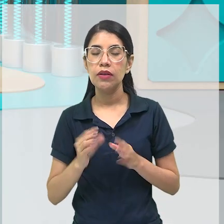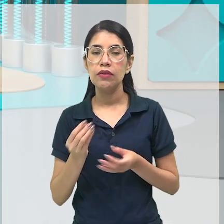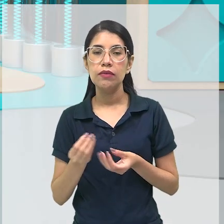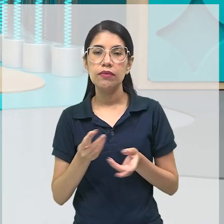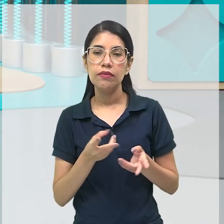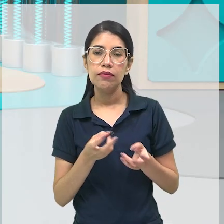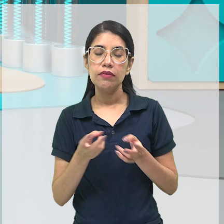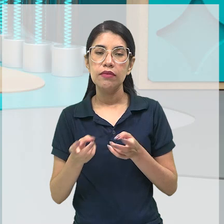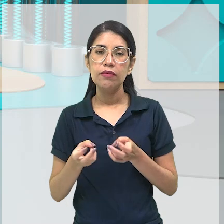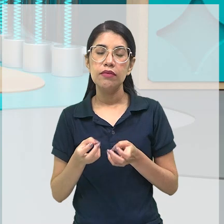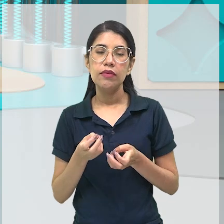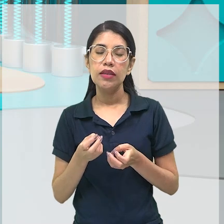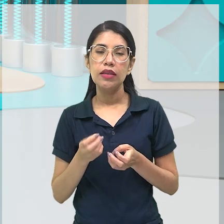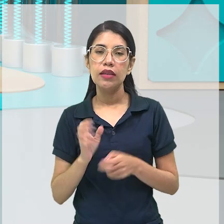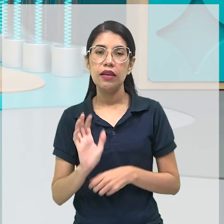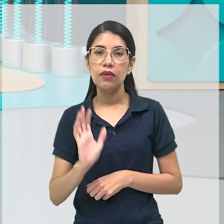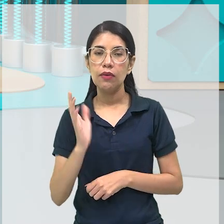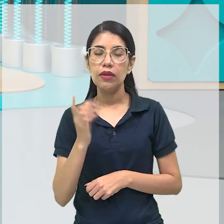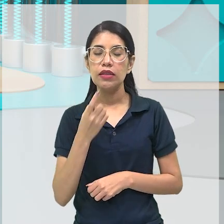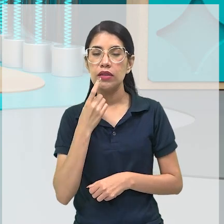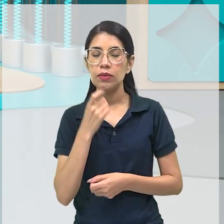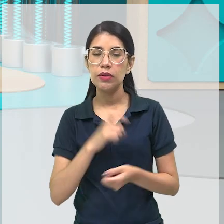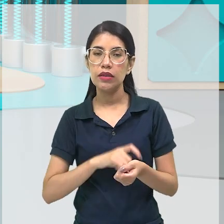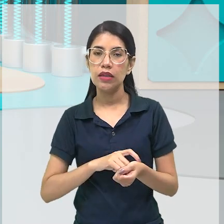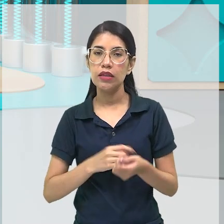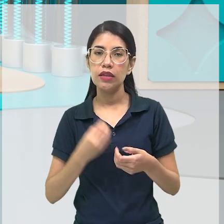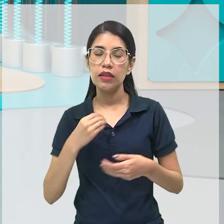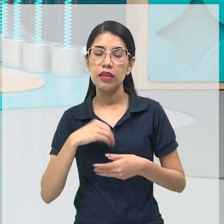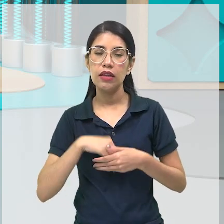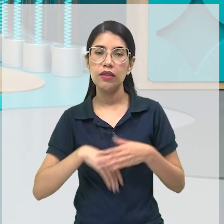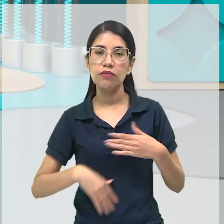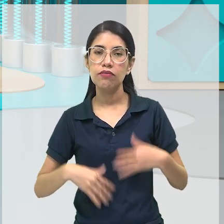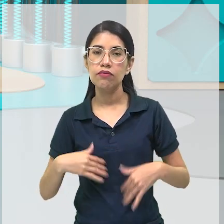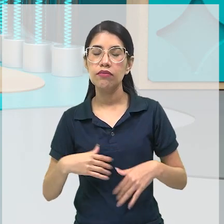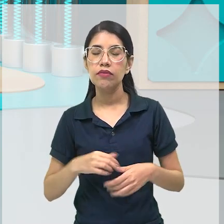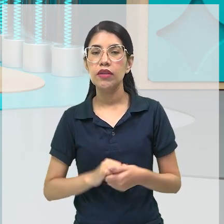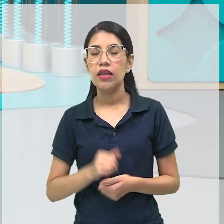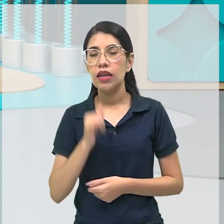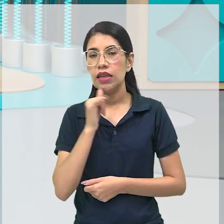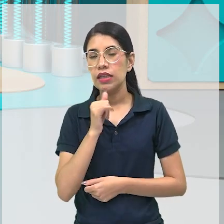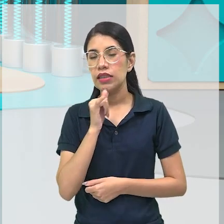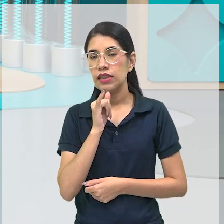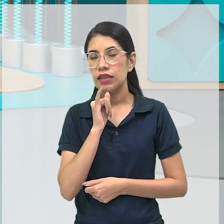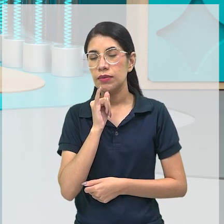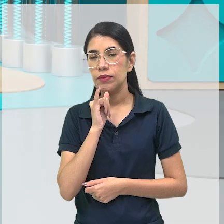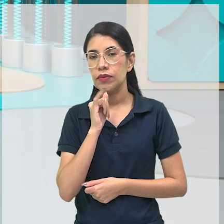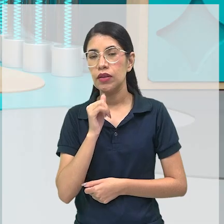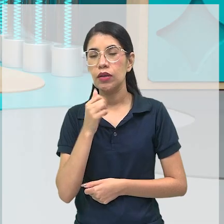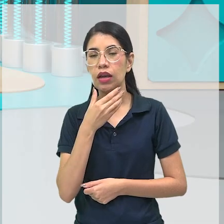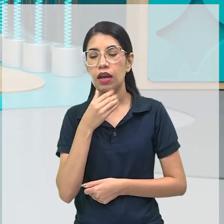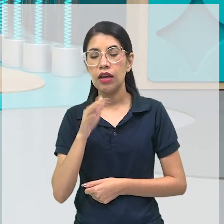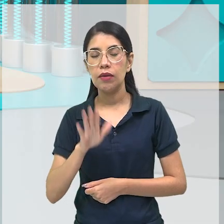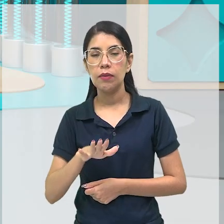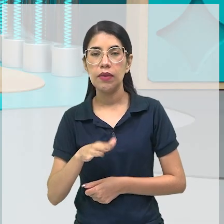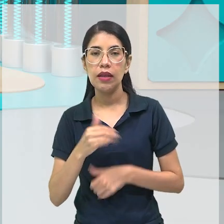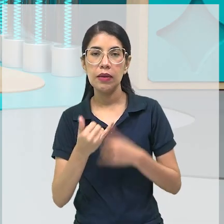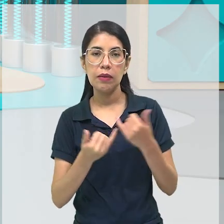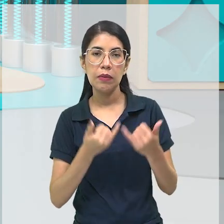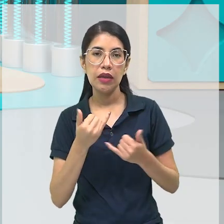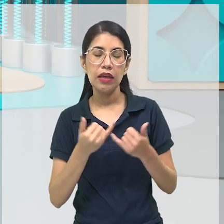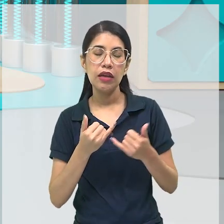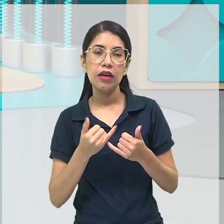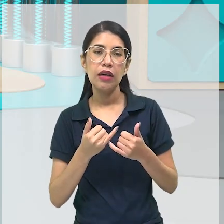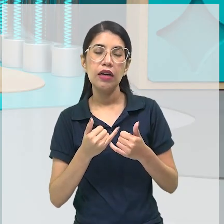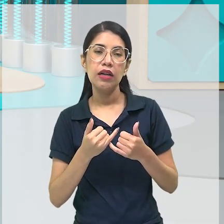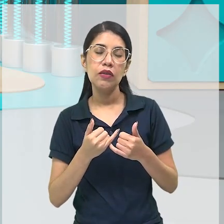menos, adivinhar, né, e levar logo para o hospital? Então, digamos, o menino estava lá brincando, foi